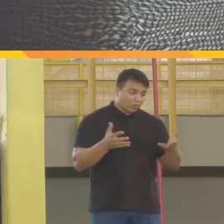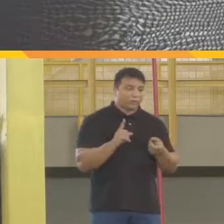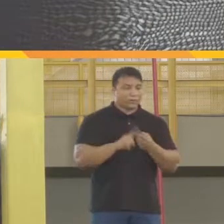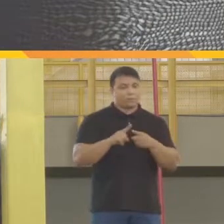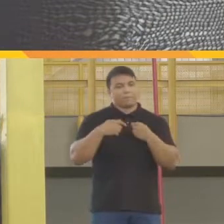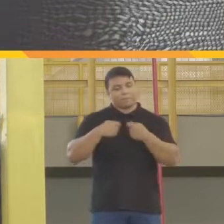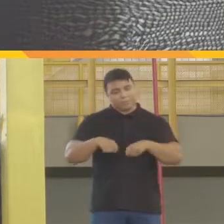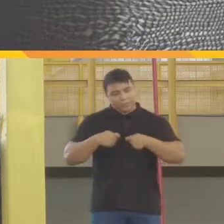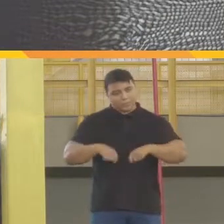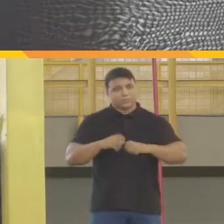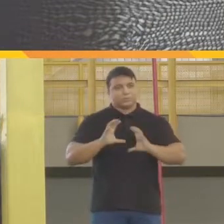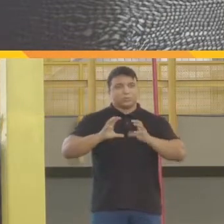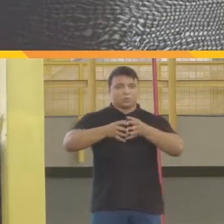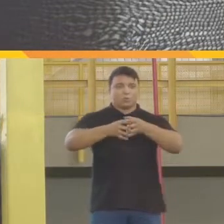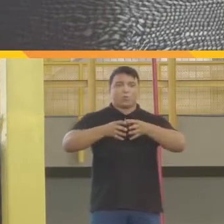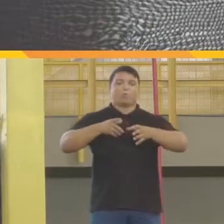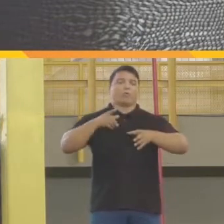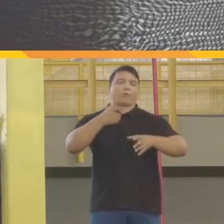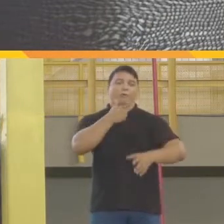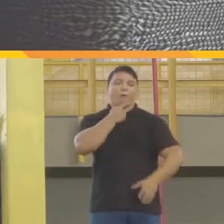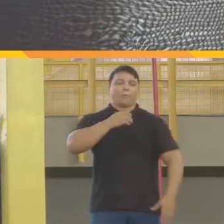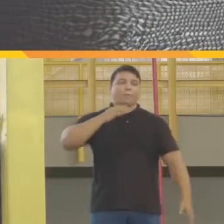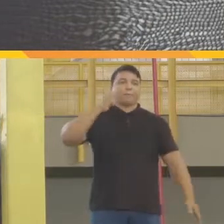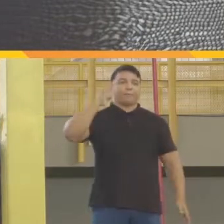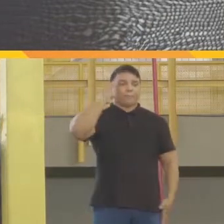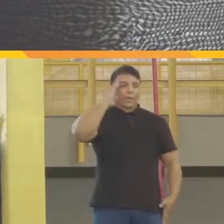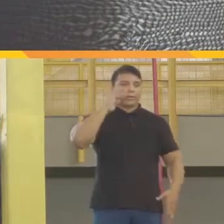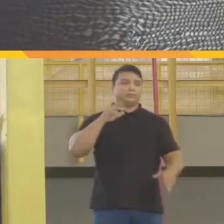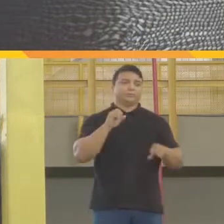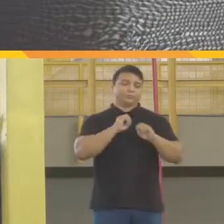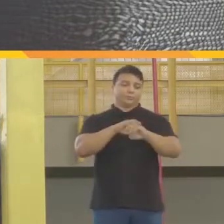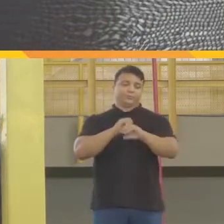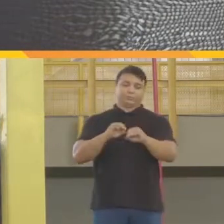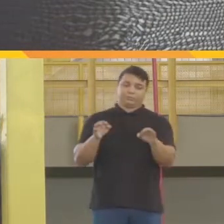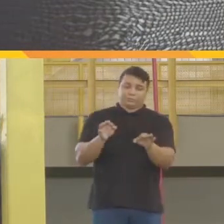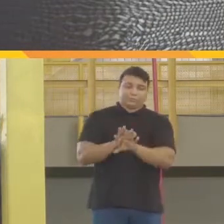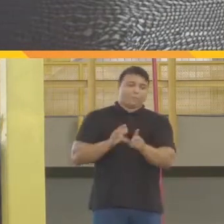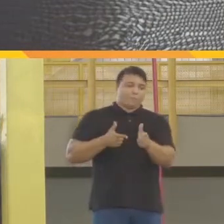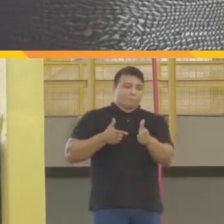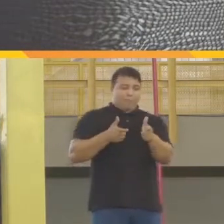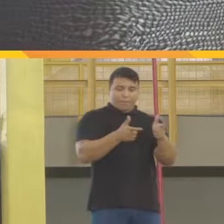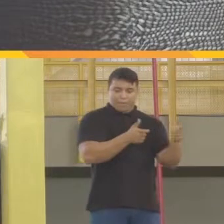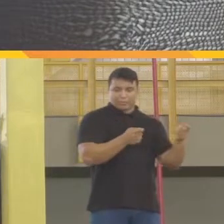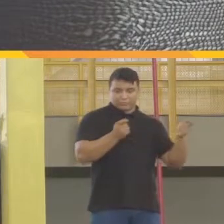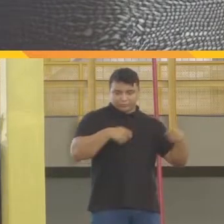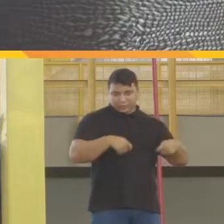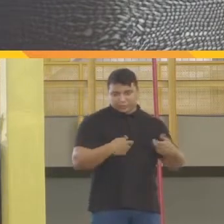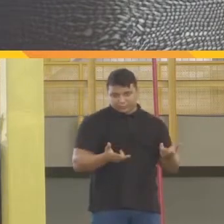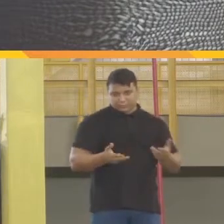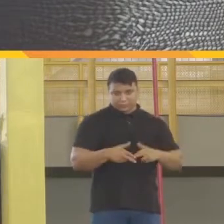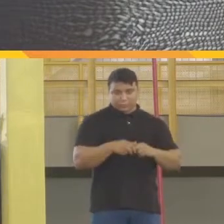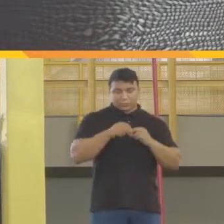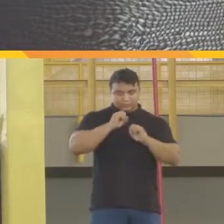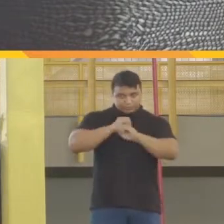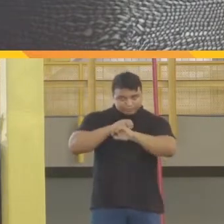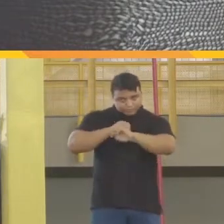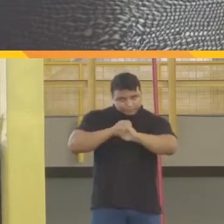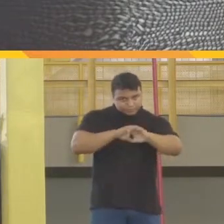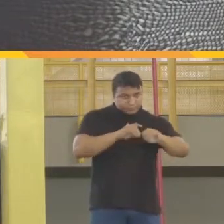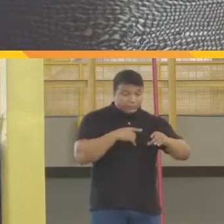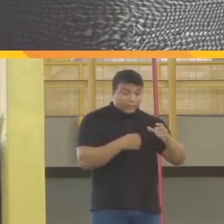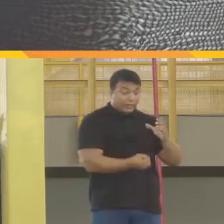era necessário que nós tivéssemos homens devidamente preparados para um possível combate. Perfeito. Todas